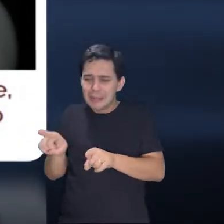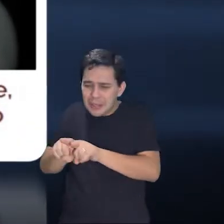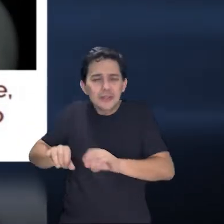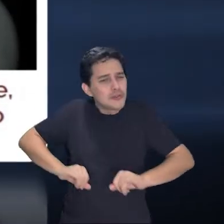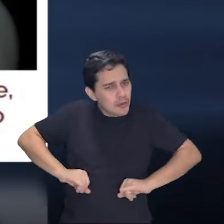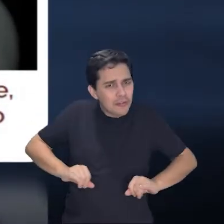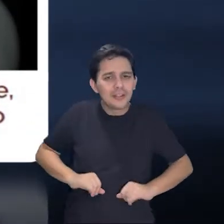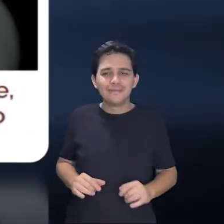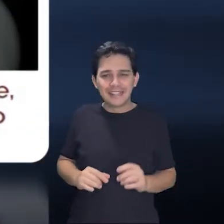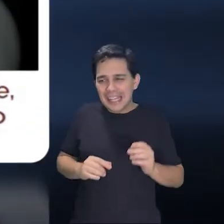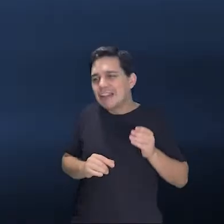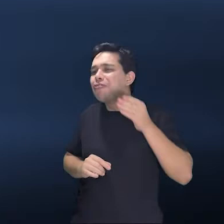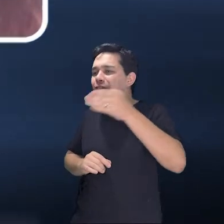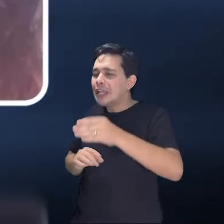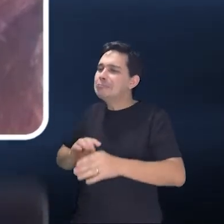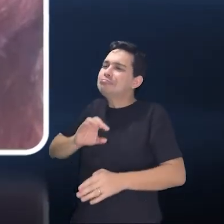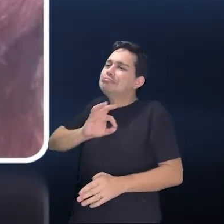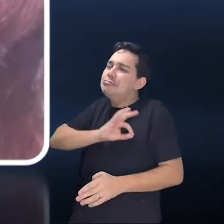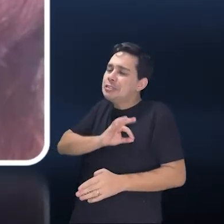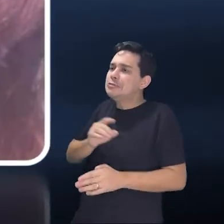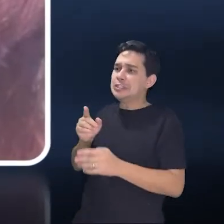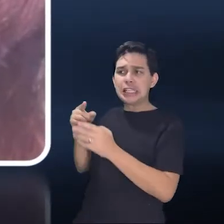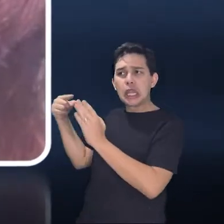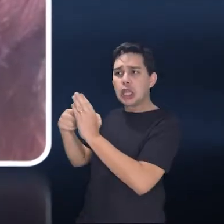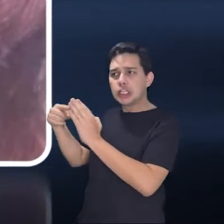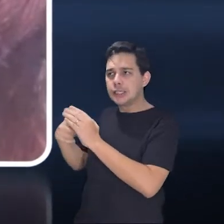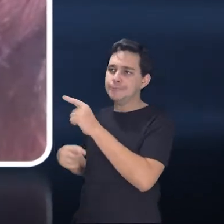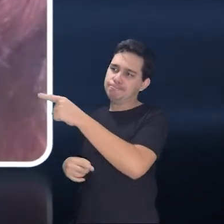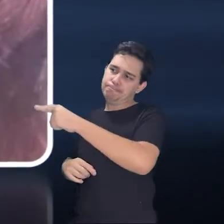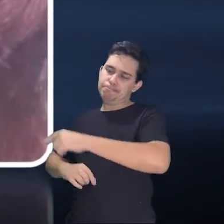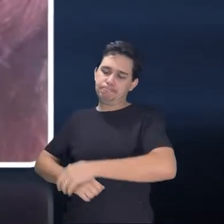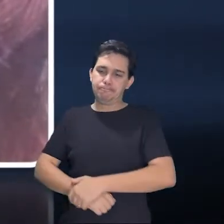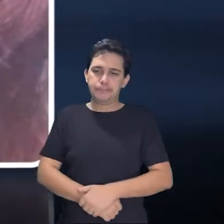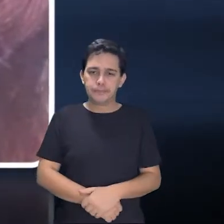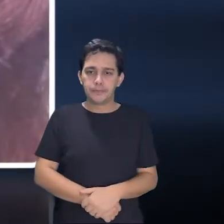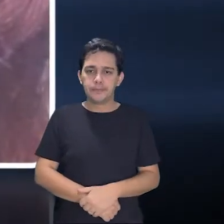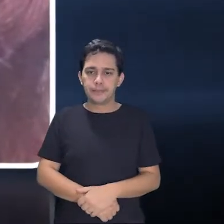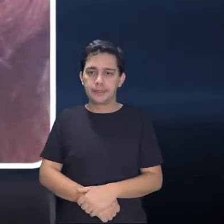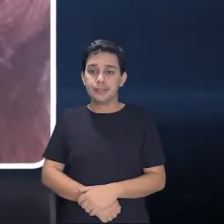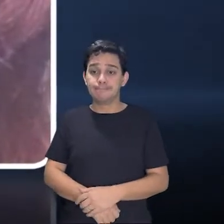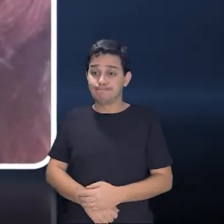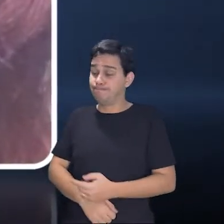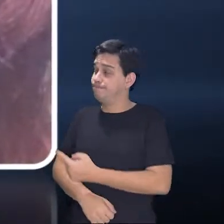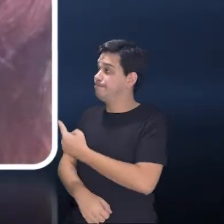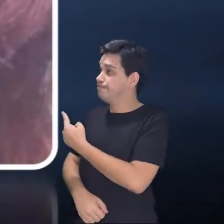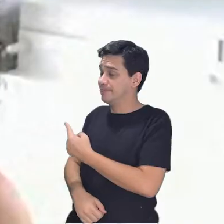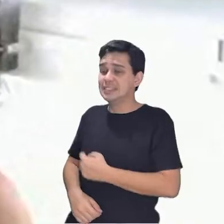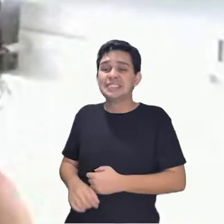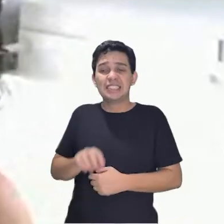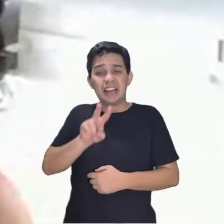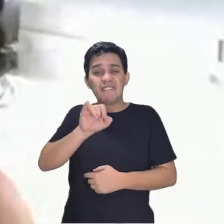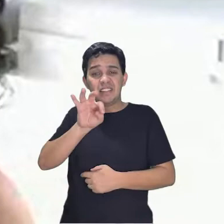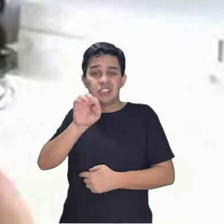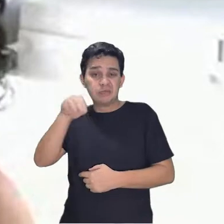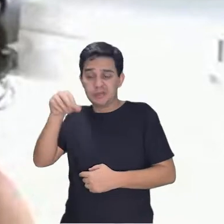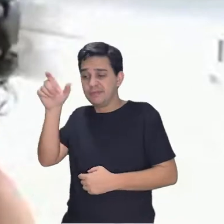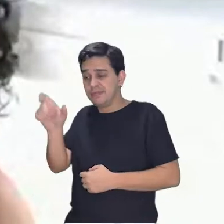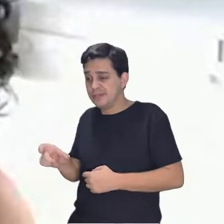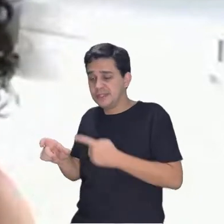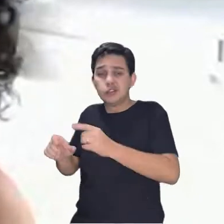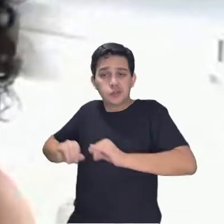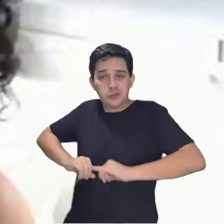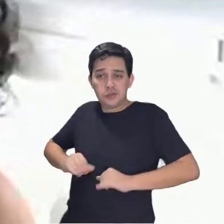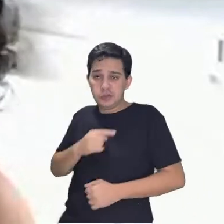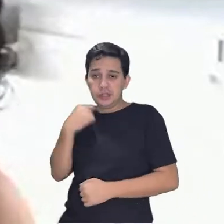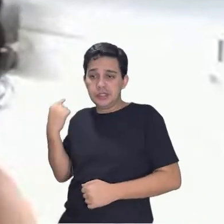partir da notícia da morte da vítima, né, e avaliando suas circunstâncias, foi descoberto que ela estava na casa da acusada